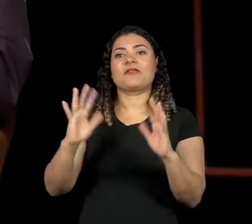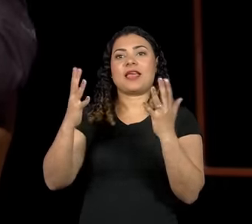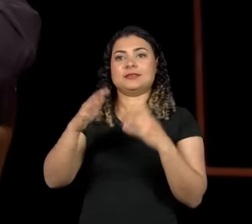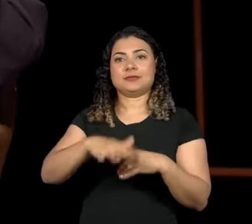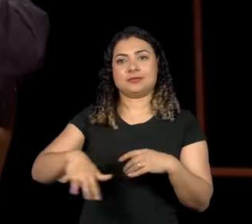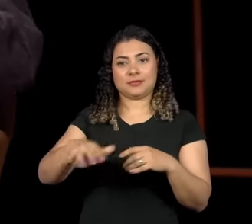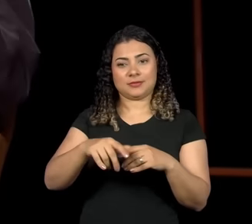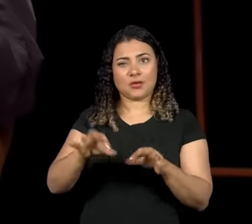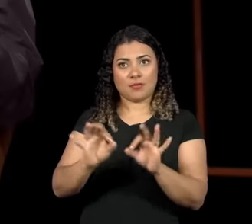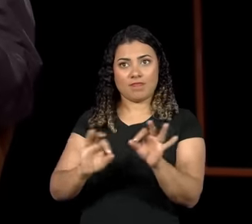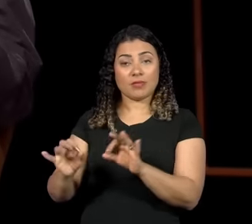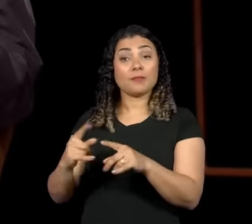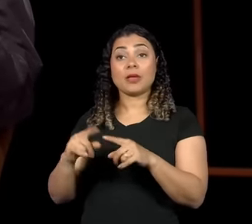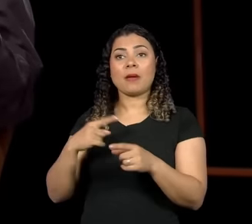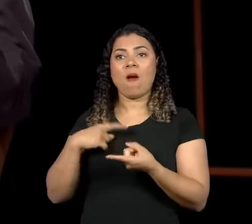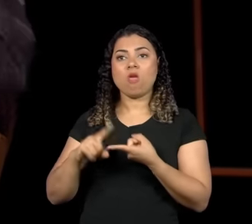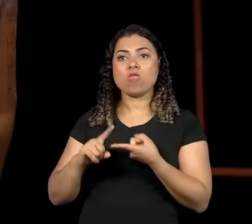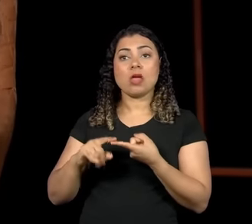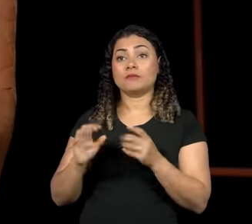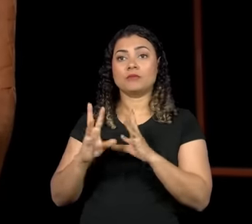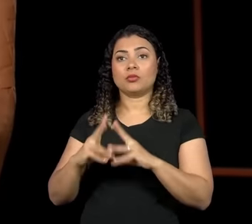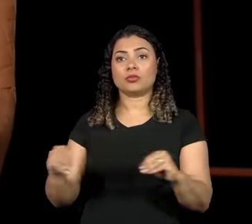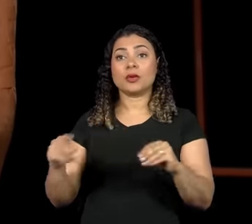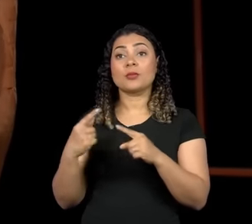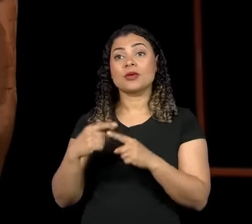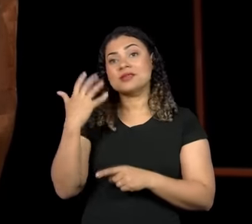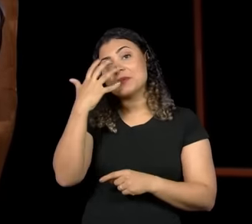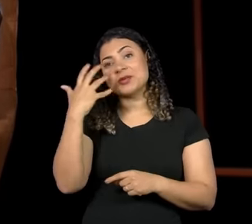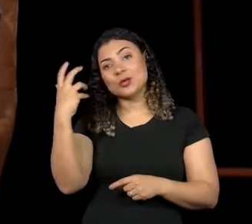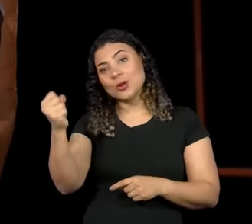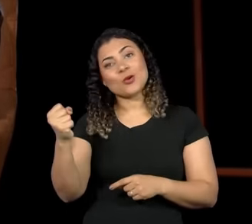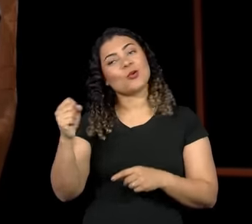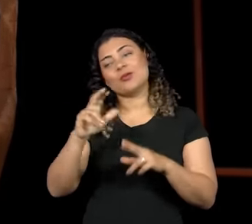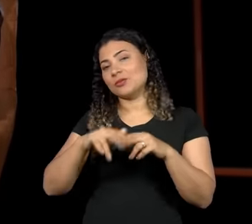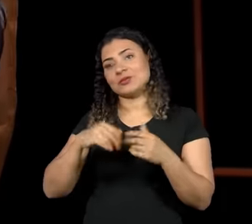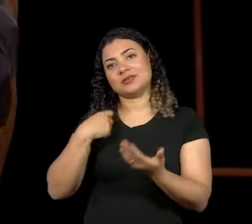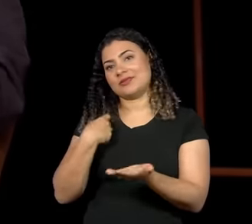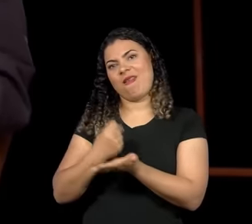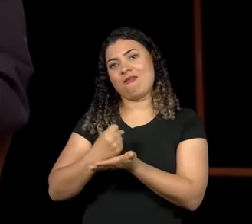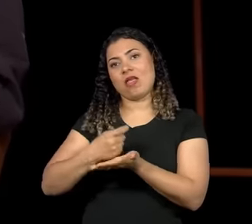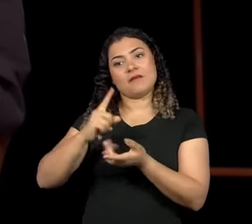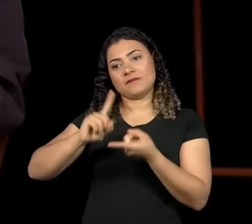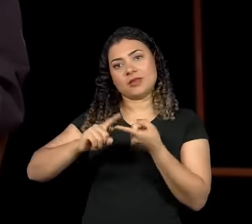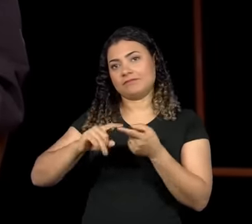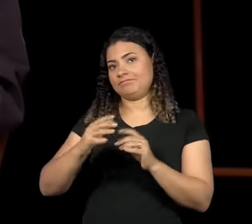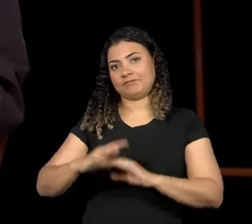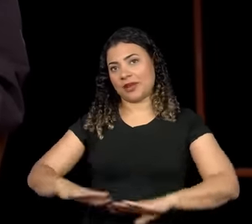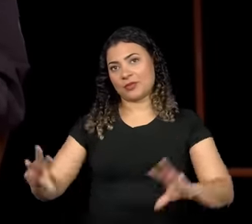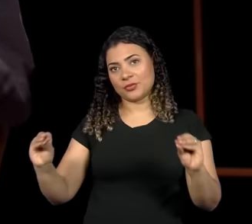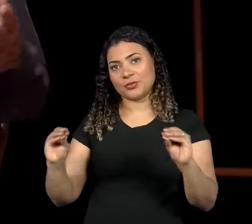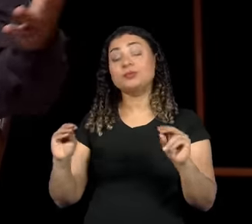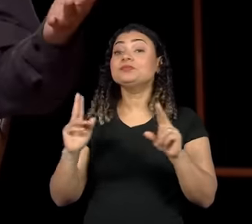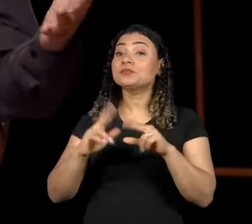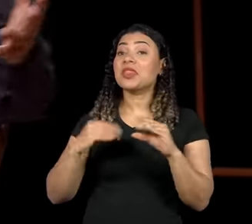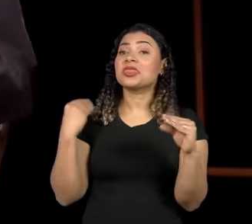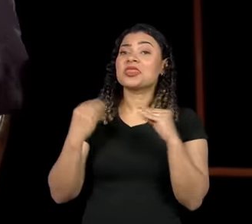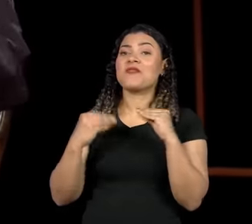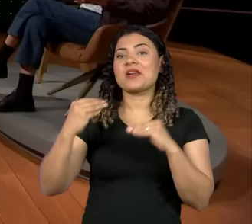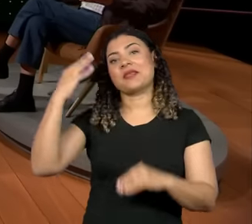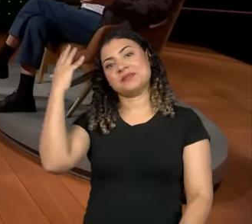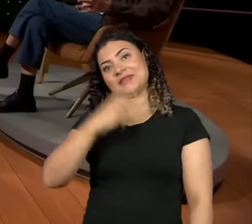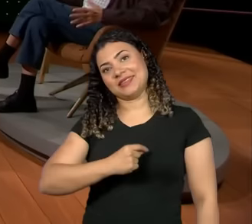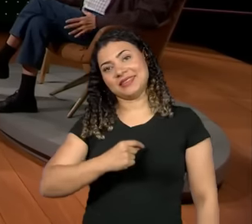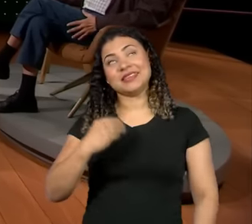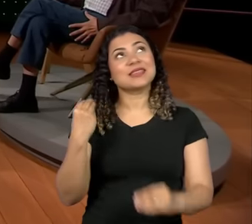Mas depois a vingança deu em nada, porque ele se apaixonou e aí acabou a vingança. Né? É a novela bonita,